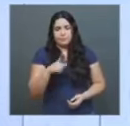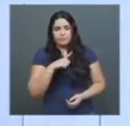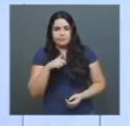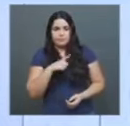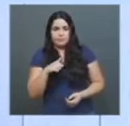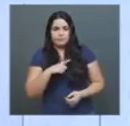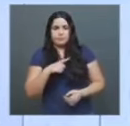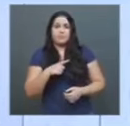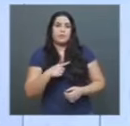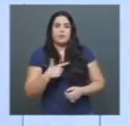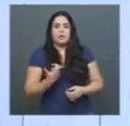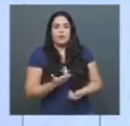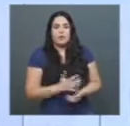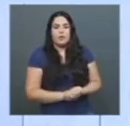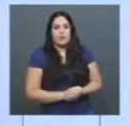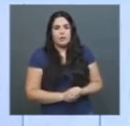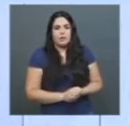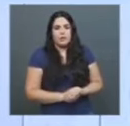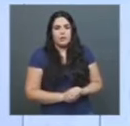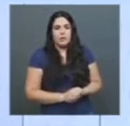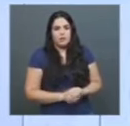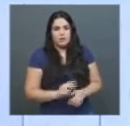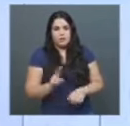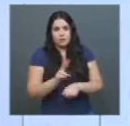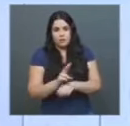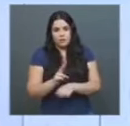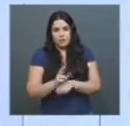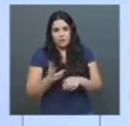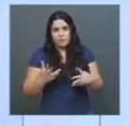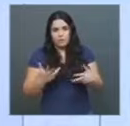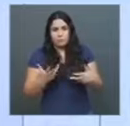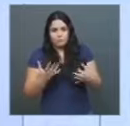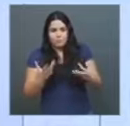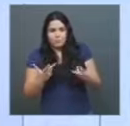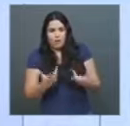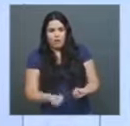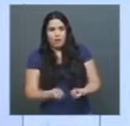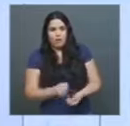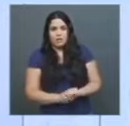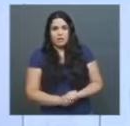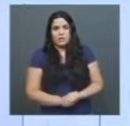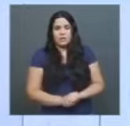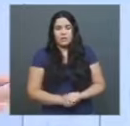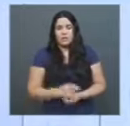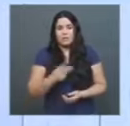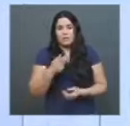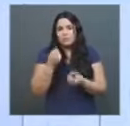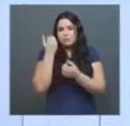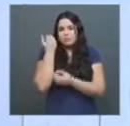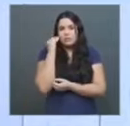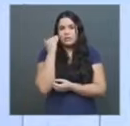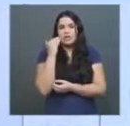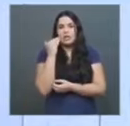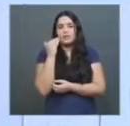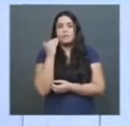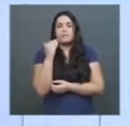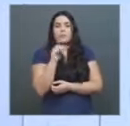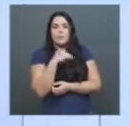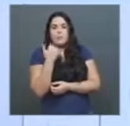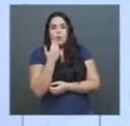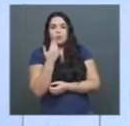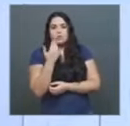com excelência, que seria o ideal, né? A nossa taxa de mortalidade, para vocês terem uma ideia, diminuiu bastante.